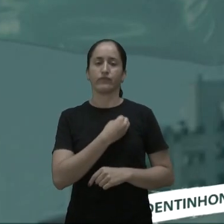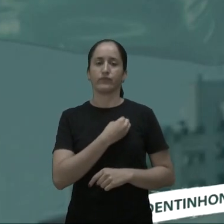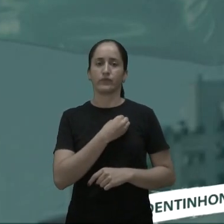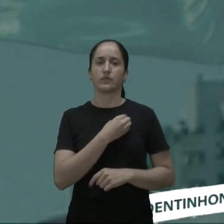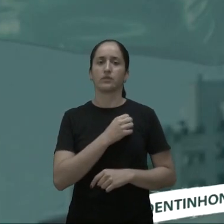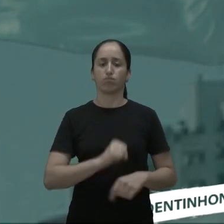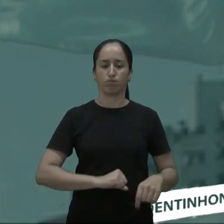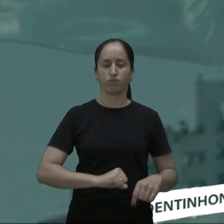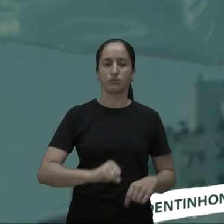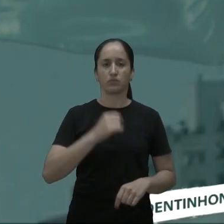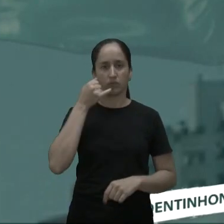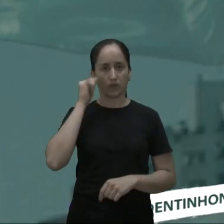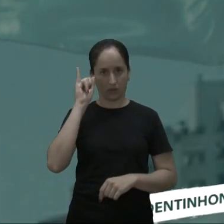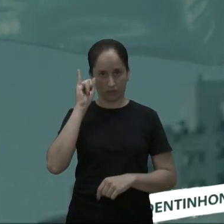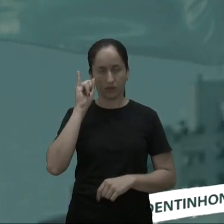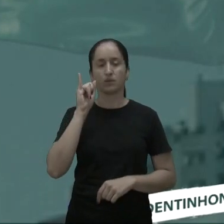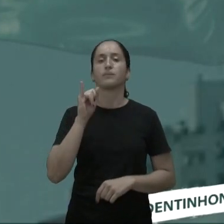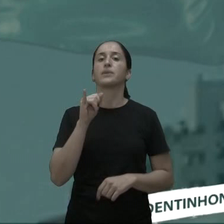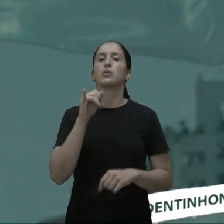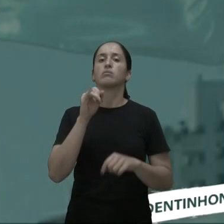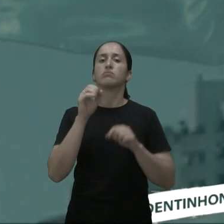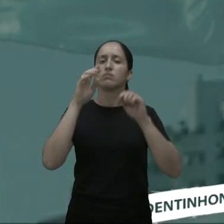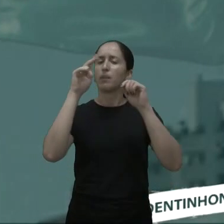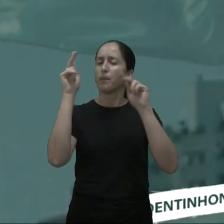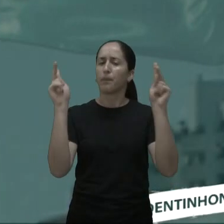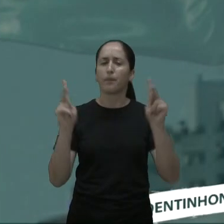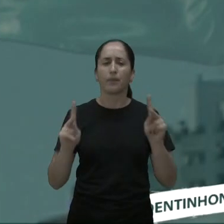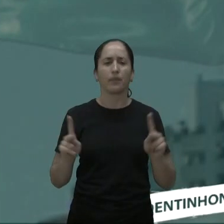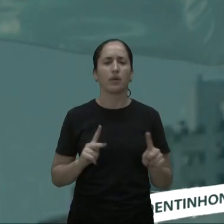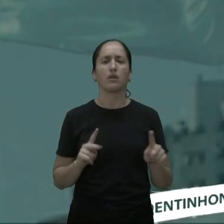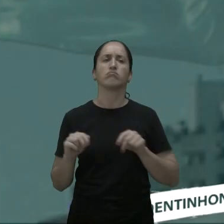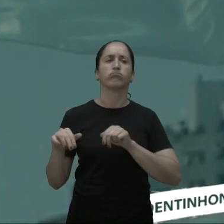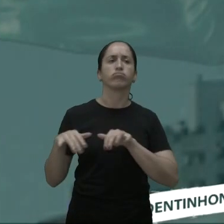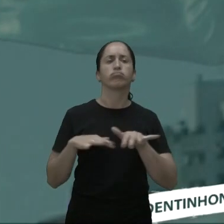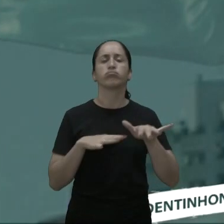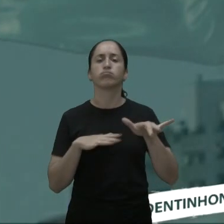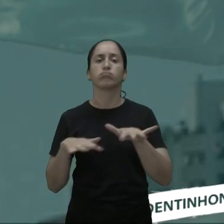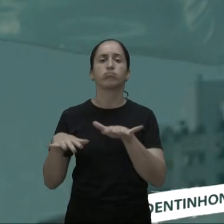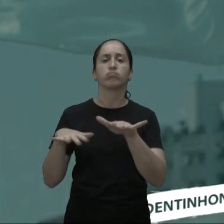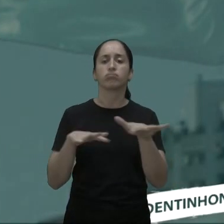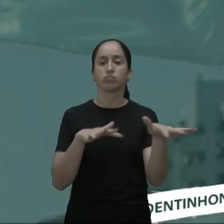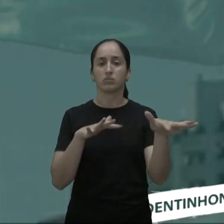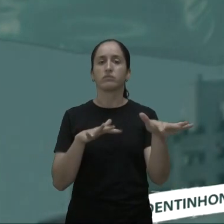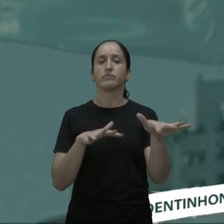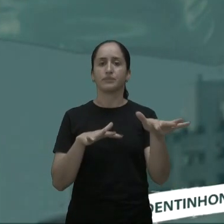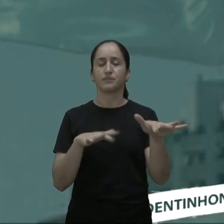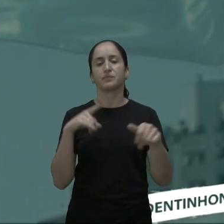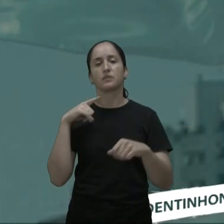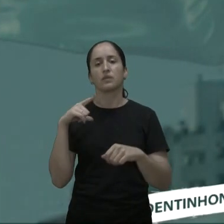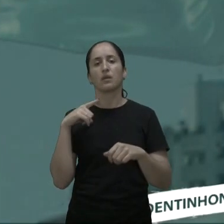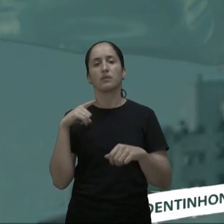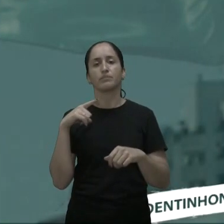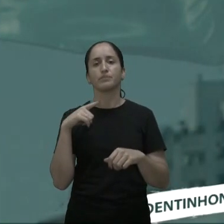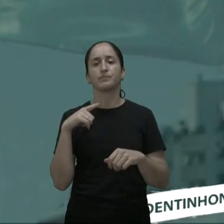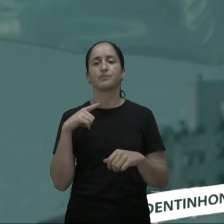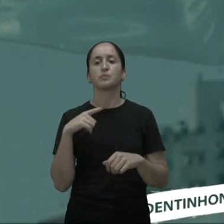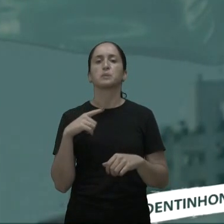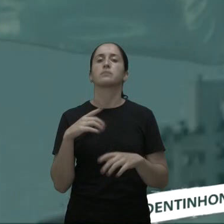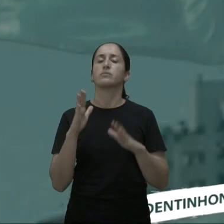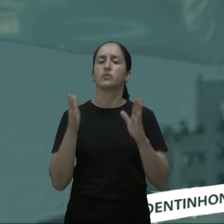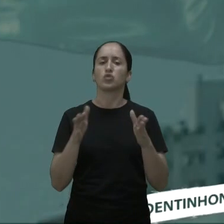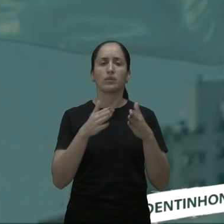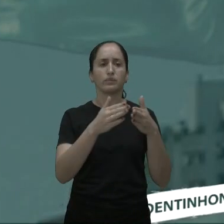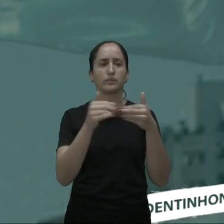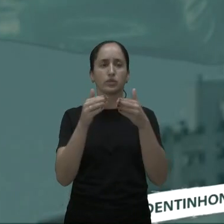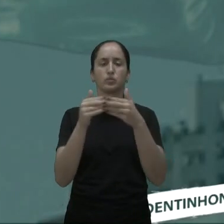movimento pacífico, já temos o meu gabinete, parabenizo o meu gabinete, a Tereza, o pessoal que já fez todos os pedidos, estamos liberados